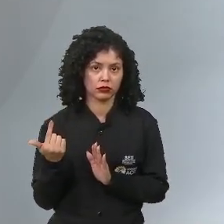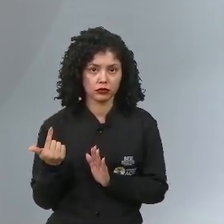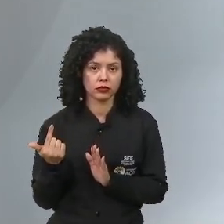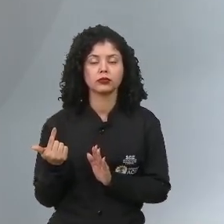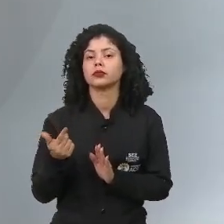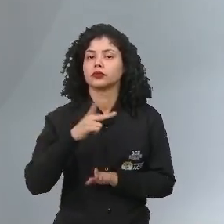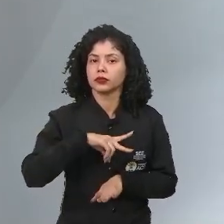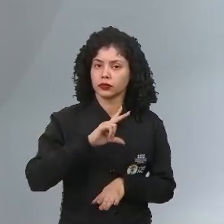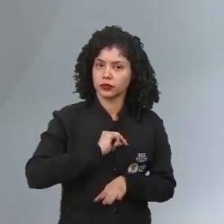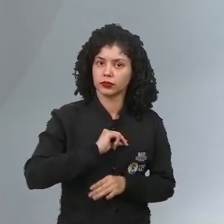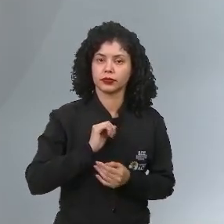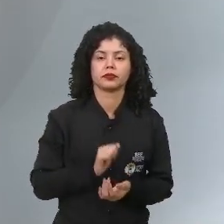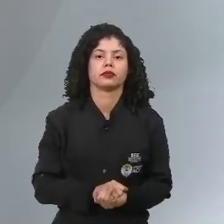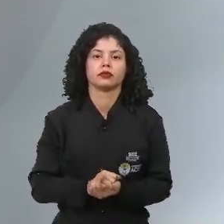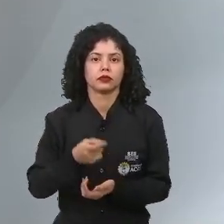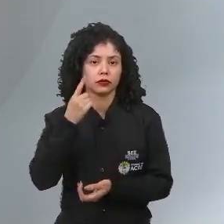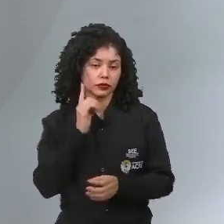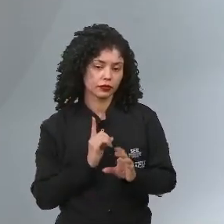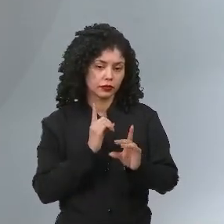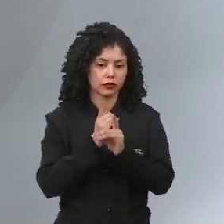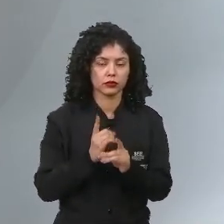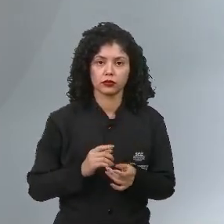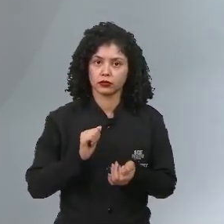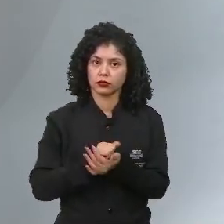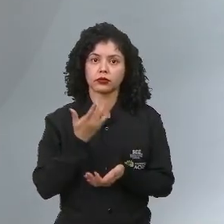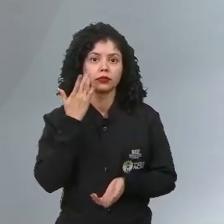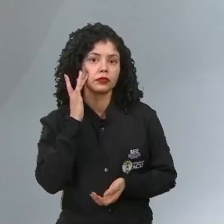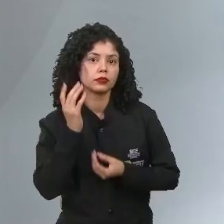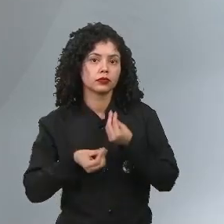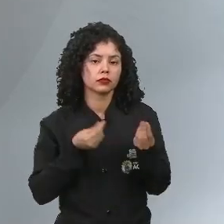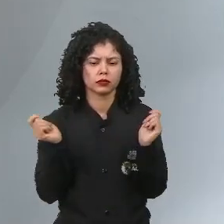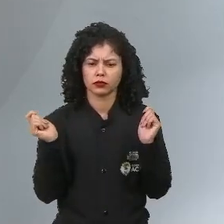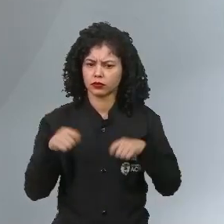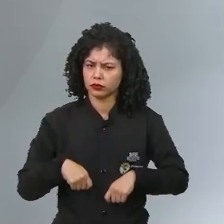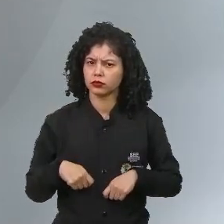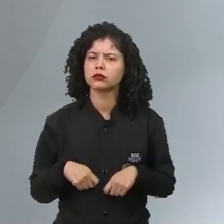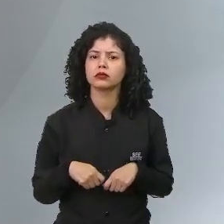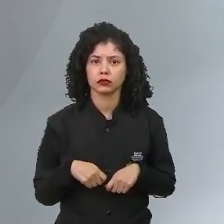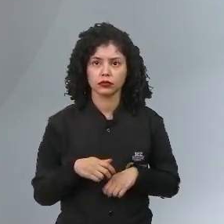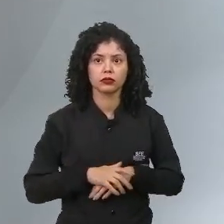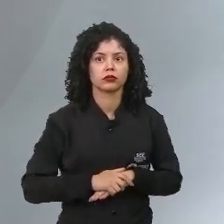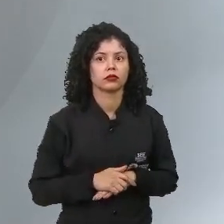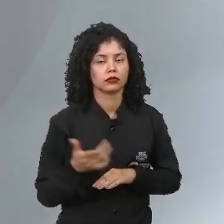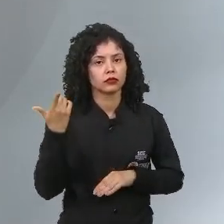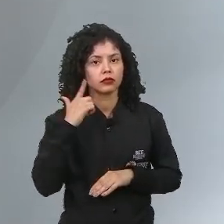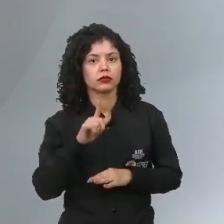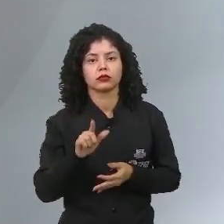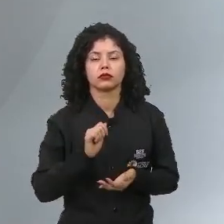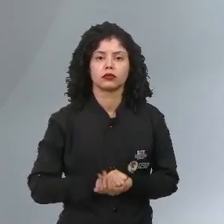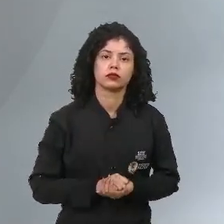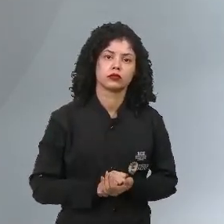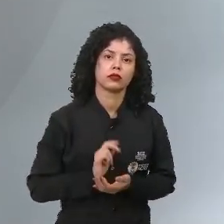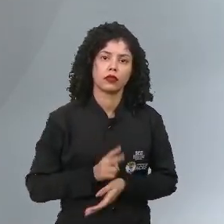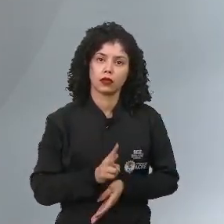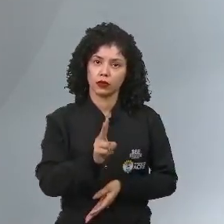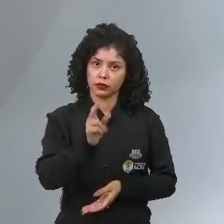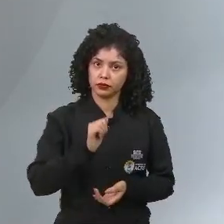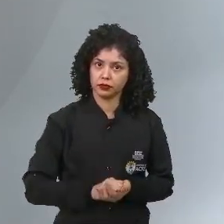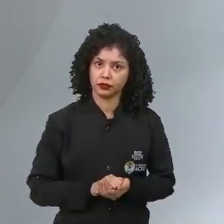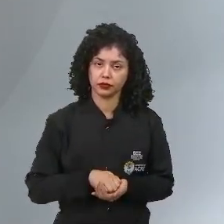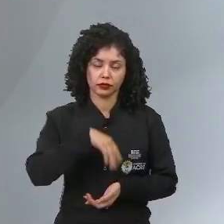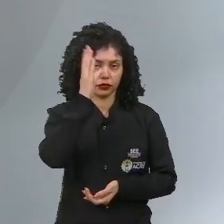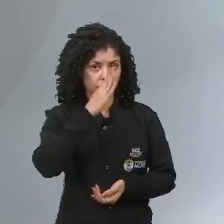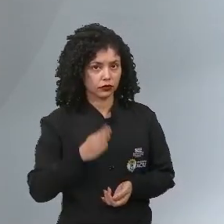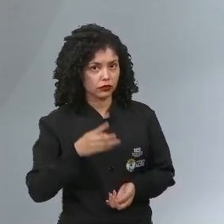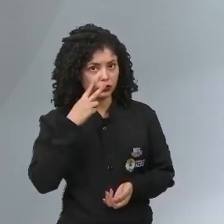portugueses viam, né, essa descoberta do ouro como uma possibilidade de conseguir continuar lucrando com o Brasil,